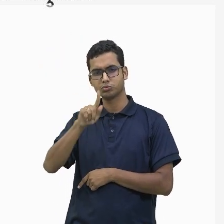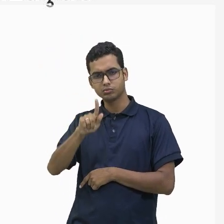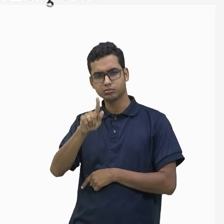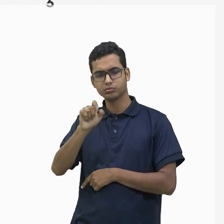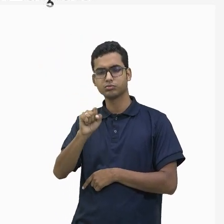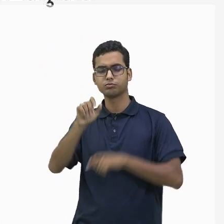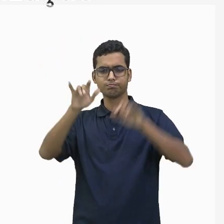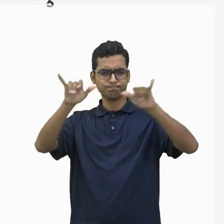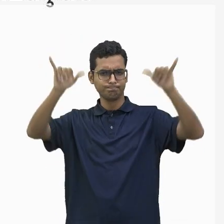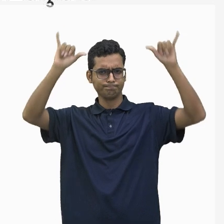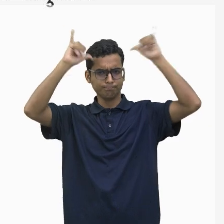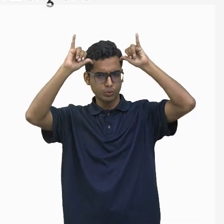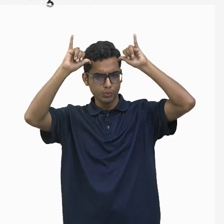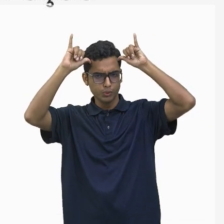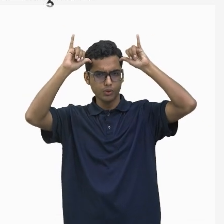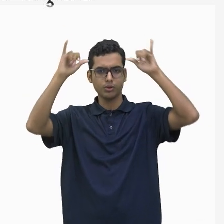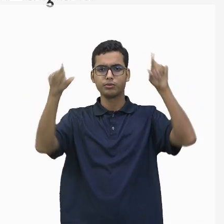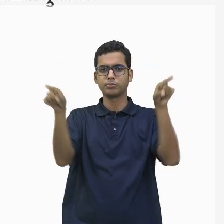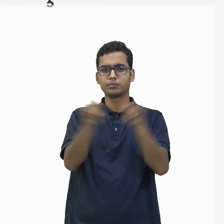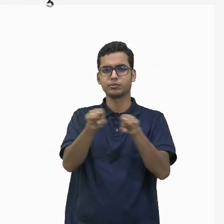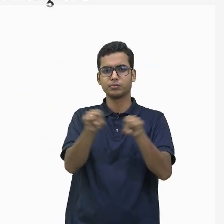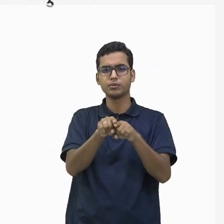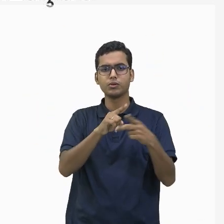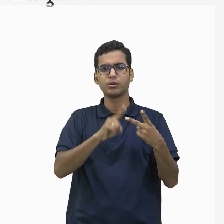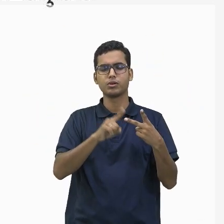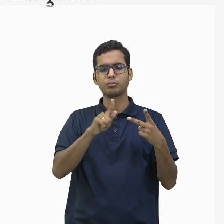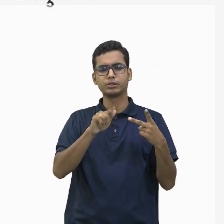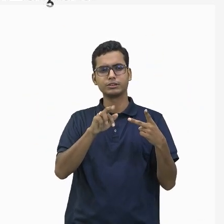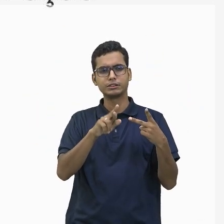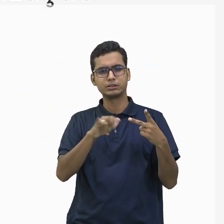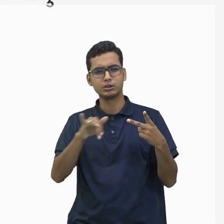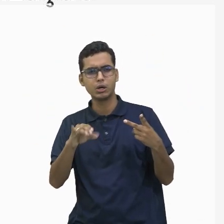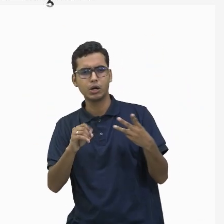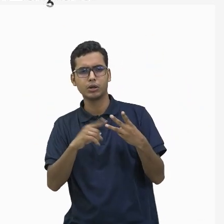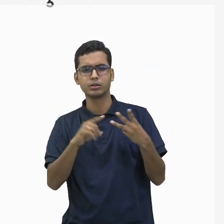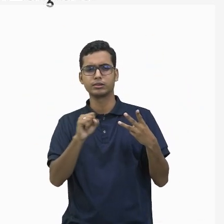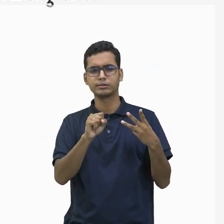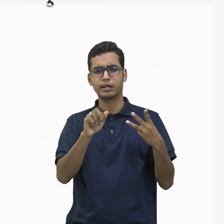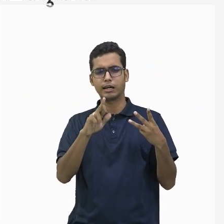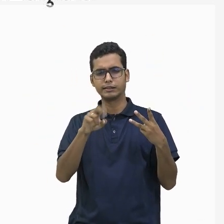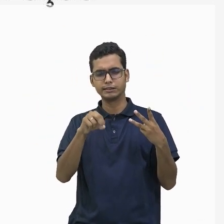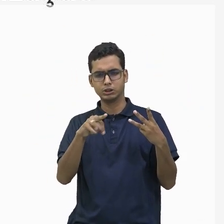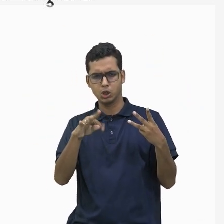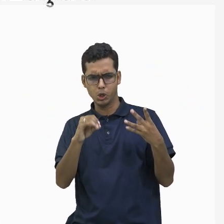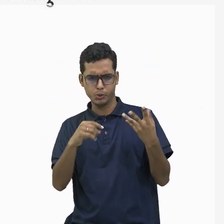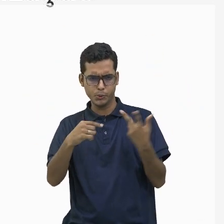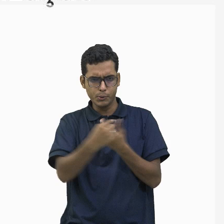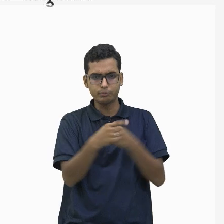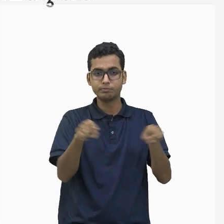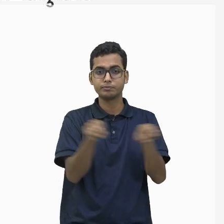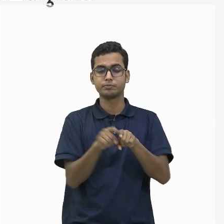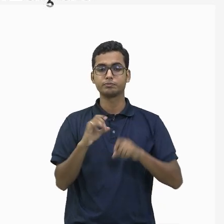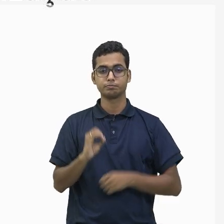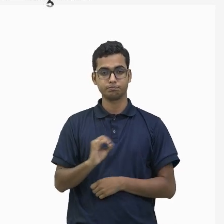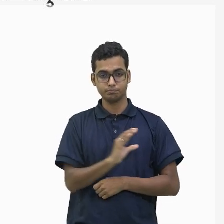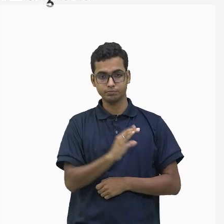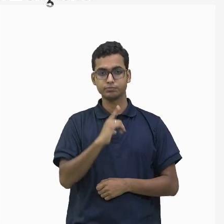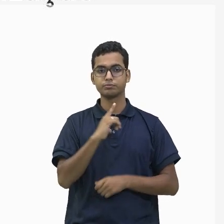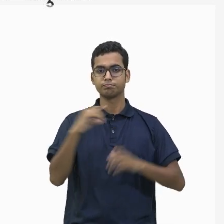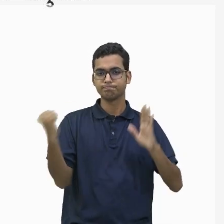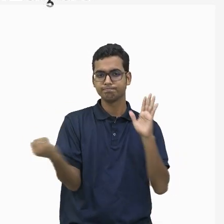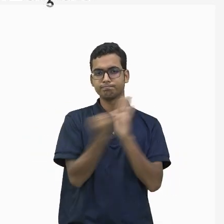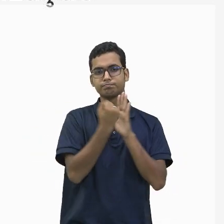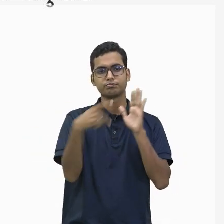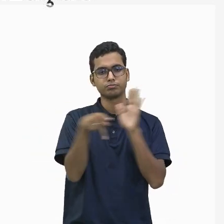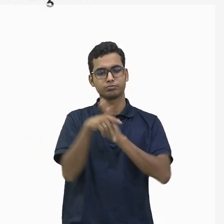de vikings, magiares e sarracenos, dentre outros. O Ocidente adquiriu as características que iriam marcar boa